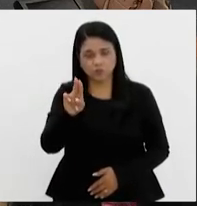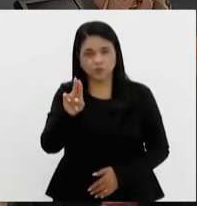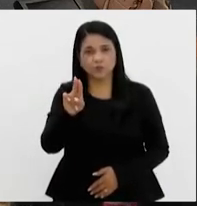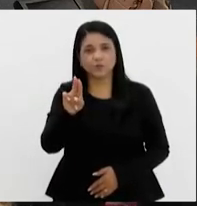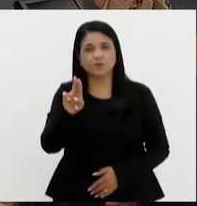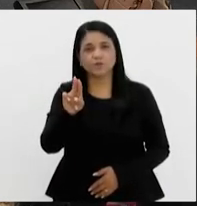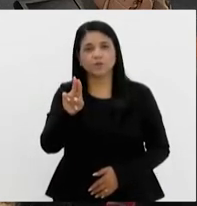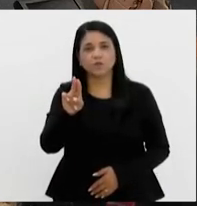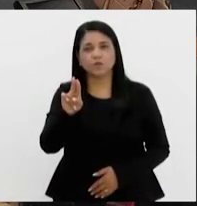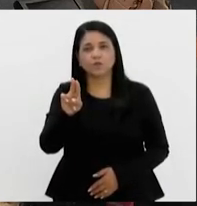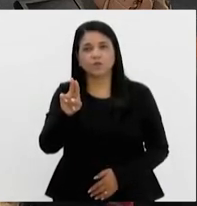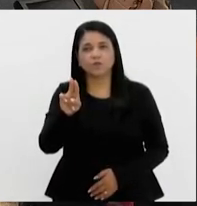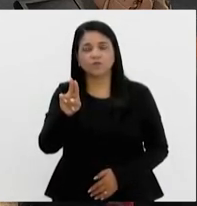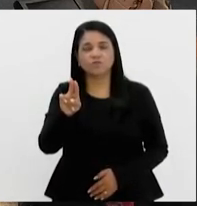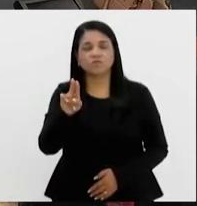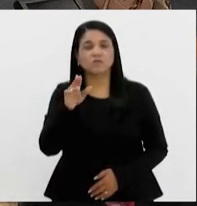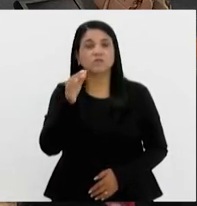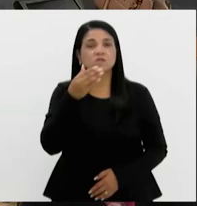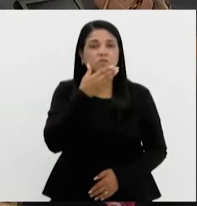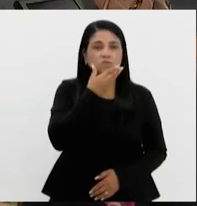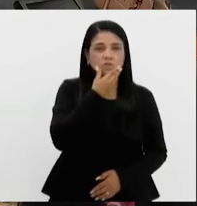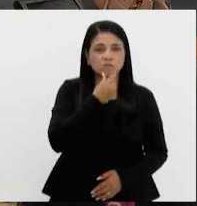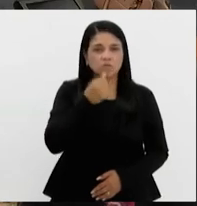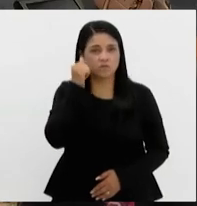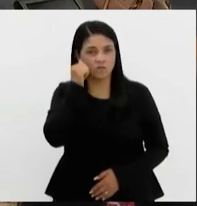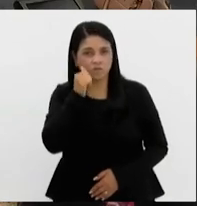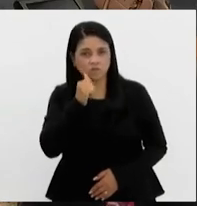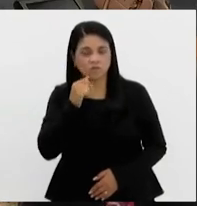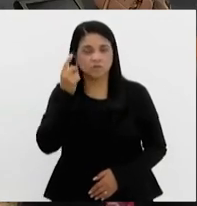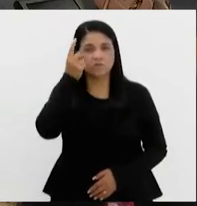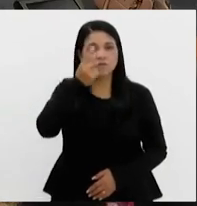senhoras e senhores